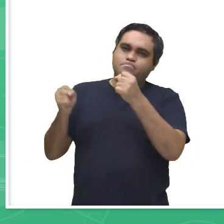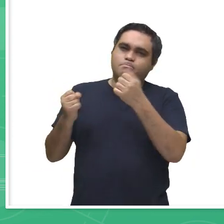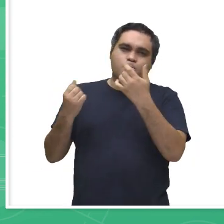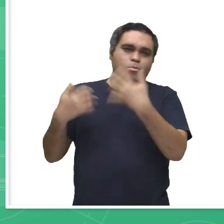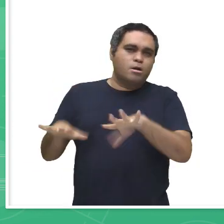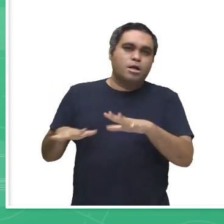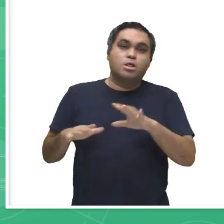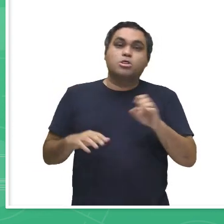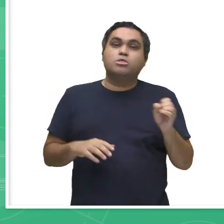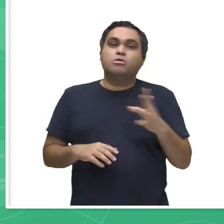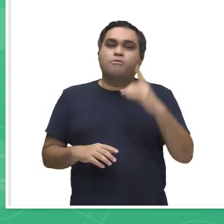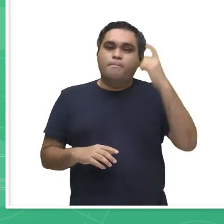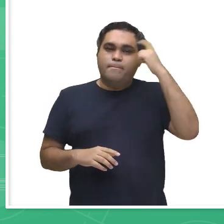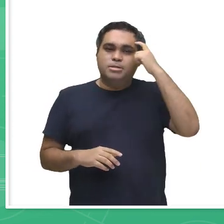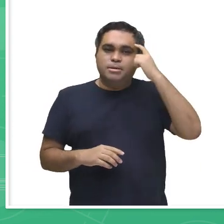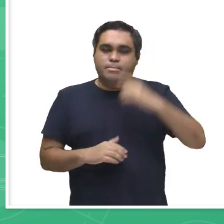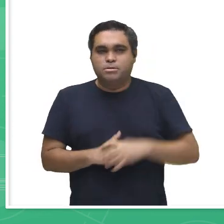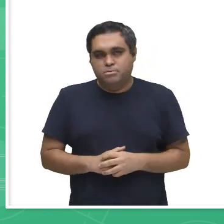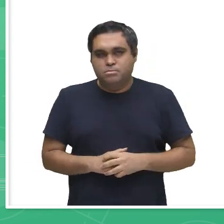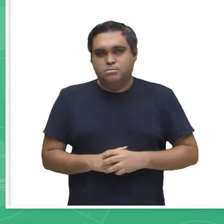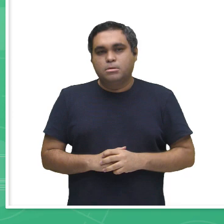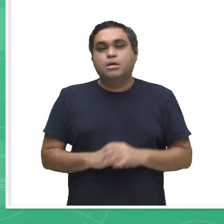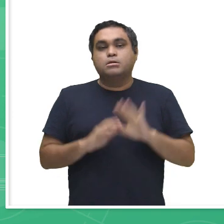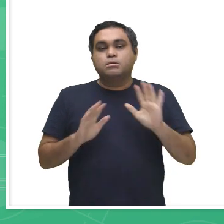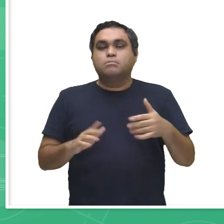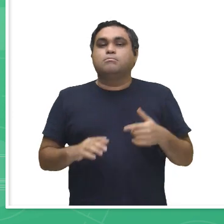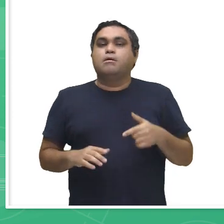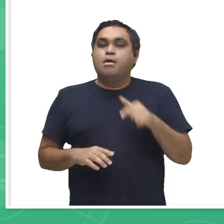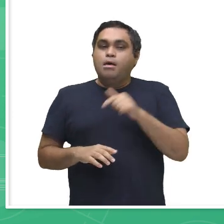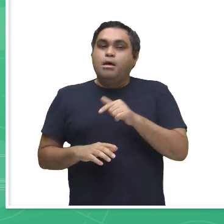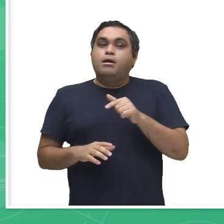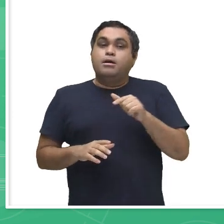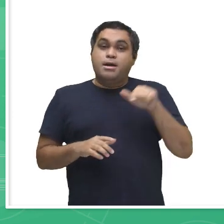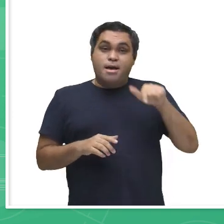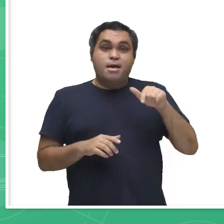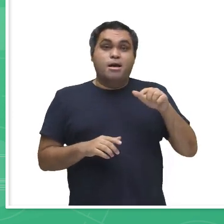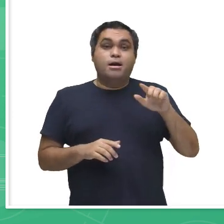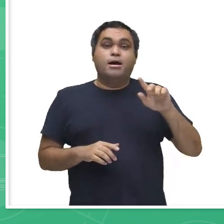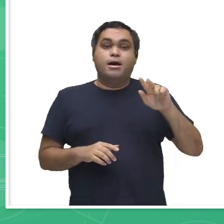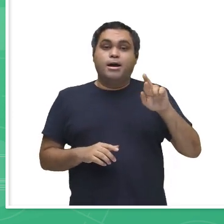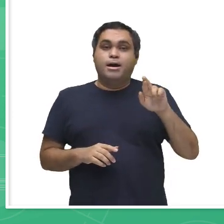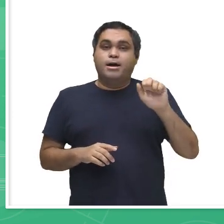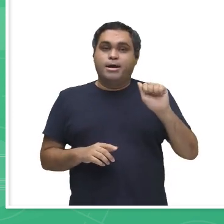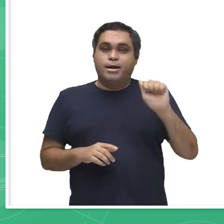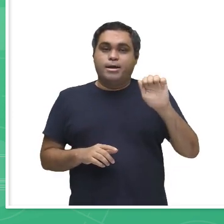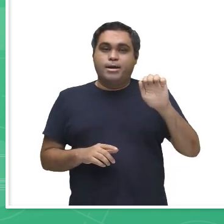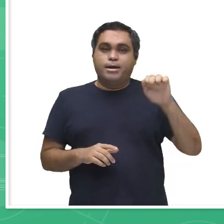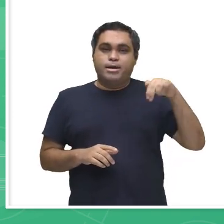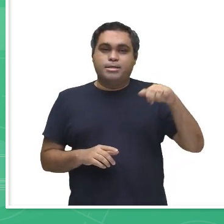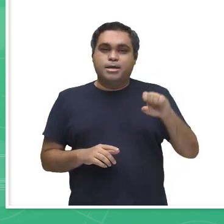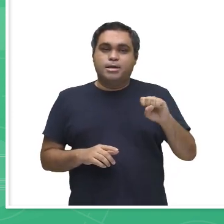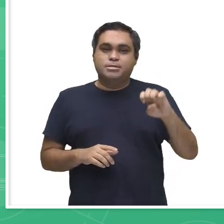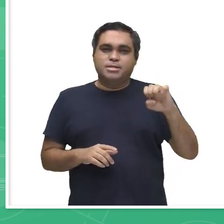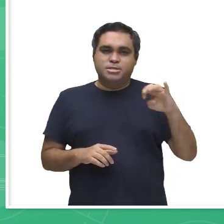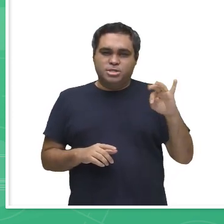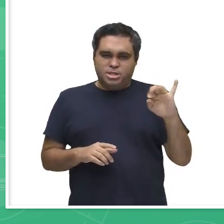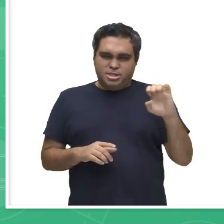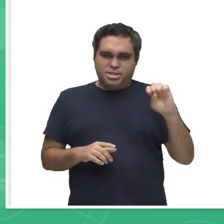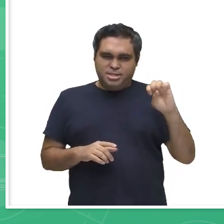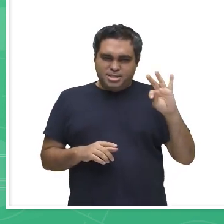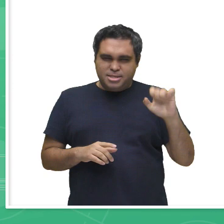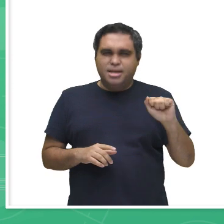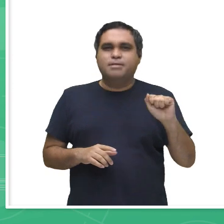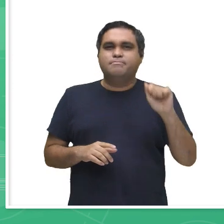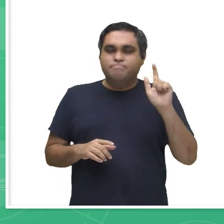acontecia durante a Idade Média, tá? O humanismo renascentista, vocês estão percebendo até essa imagem aqui, é interessante, né?